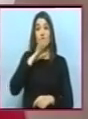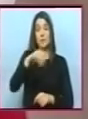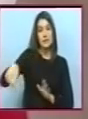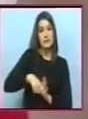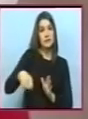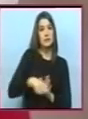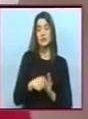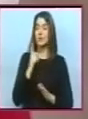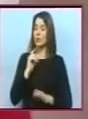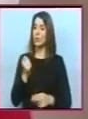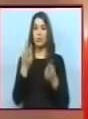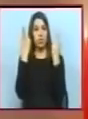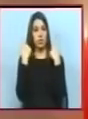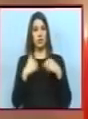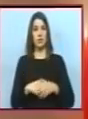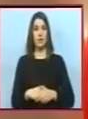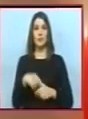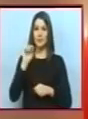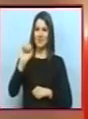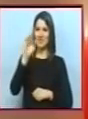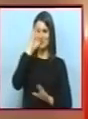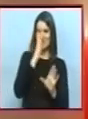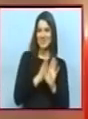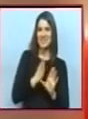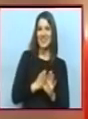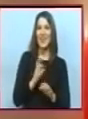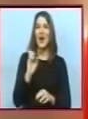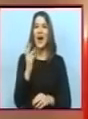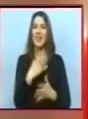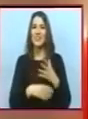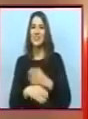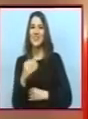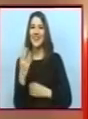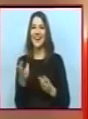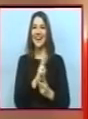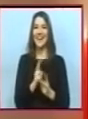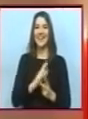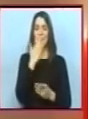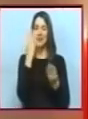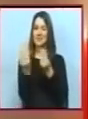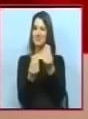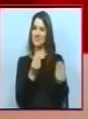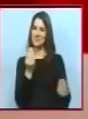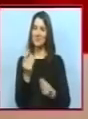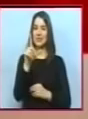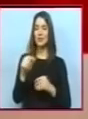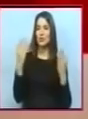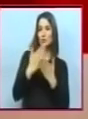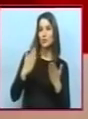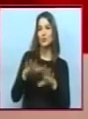não é socióloga, é advogada. Não, mas já caso, um assistiu um a muito comportamento. Porque a transforma Sim. também numa